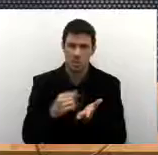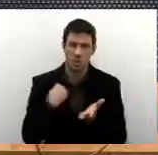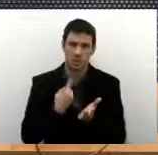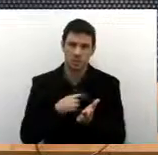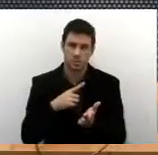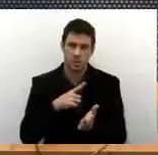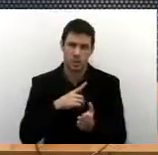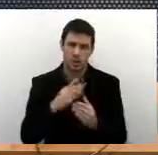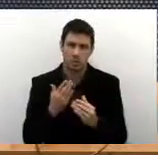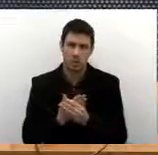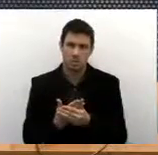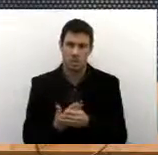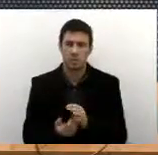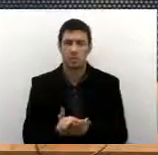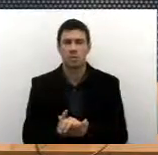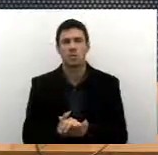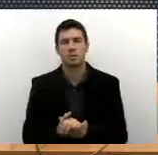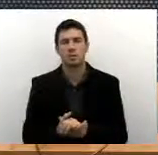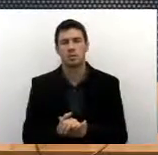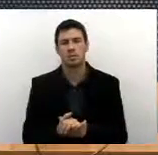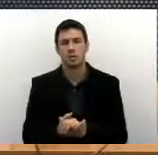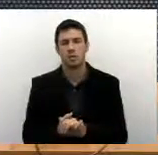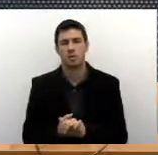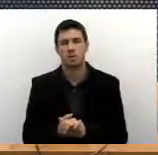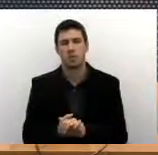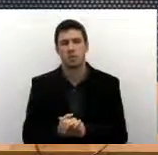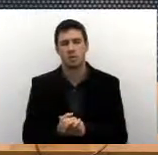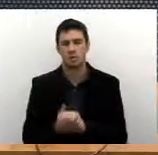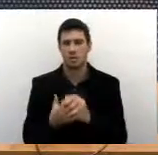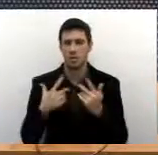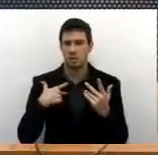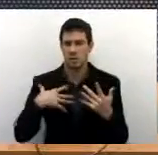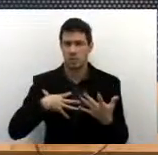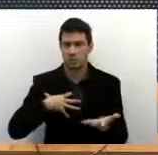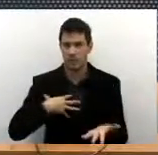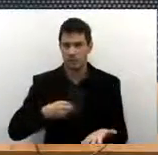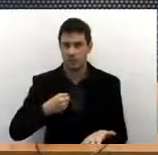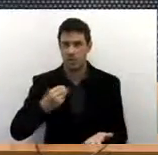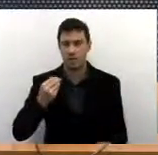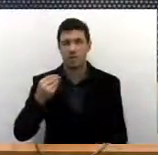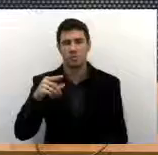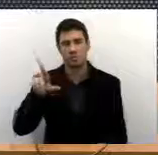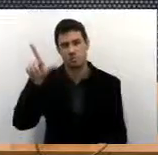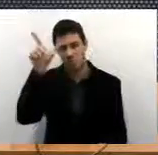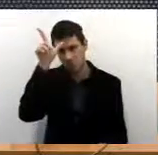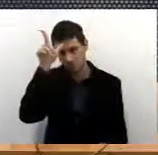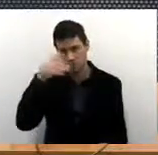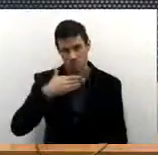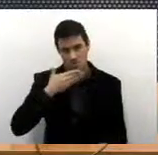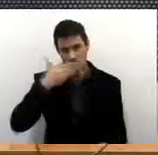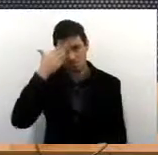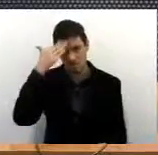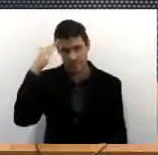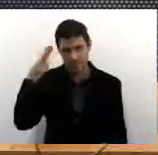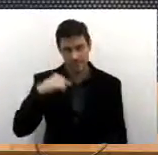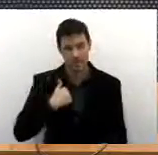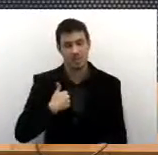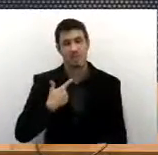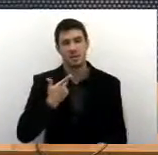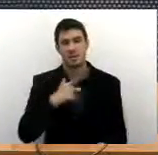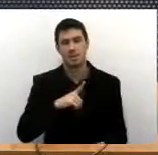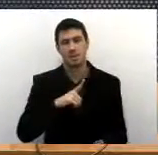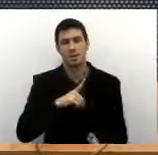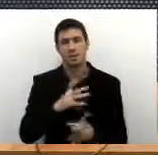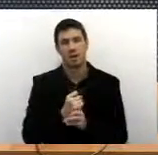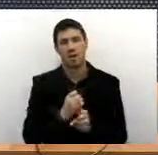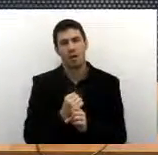pasta. Eu, como filho de libanês, né, temos que fazer as